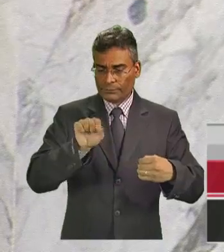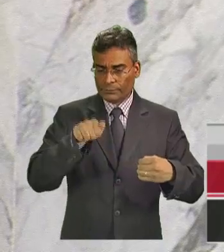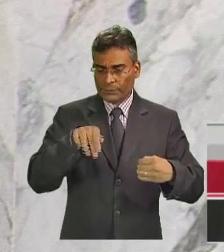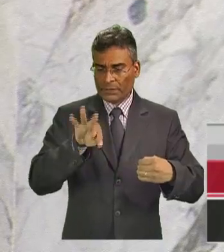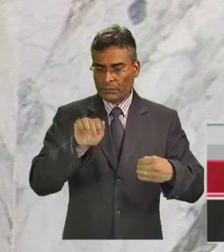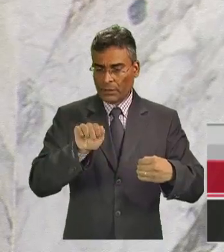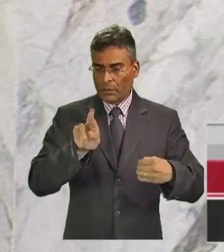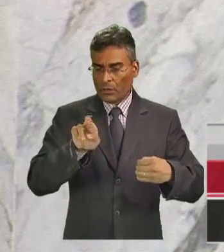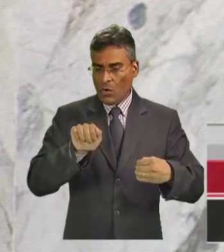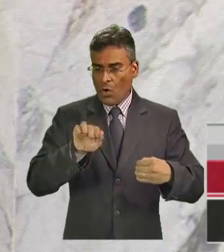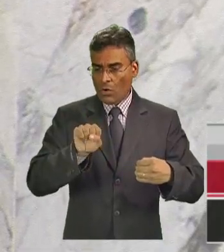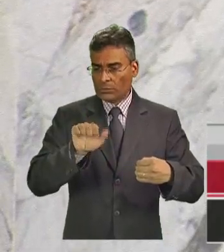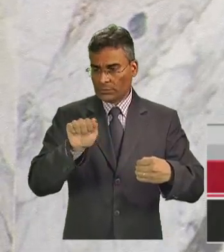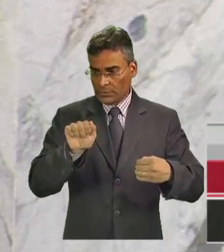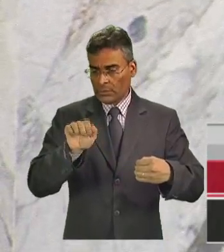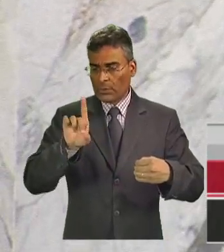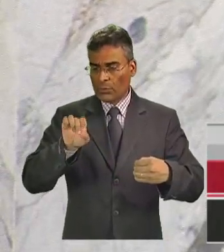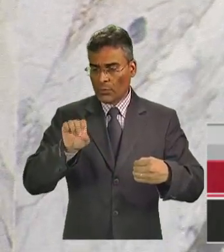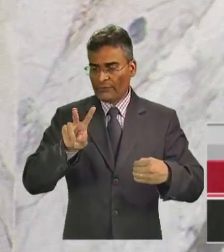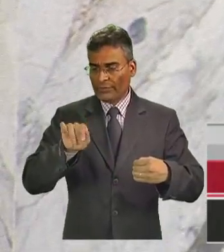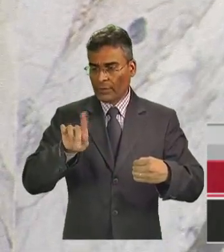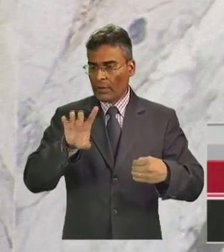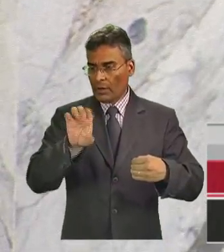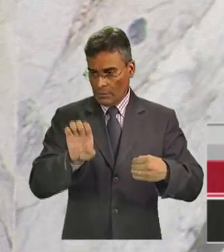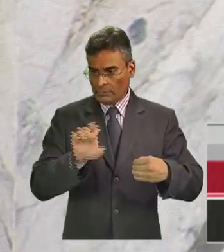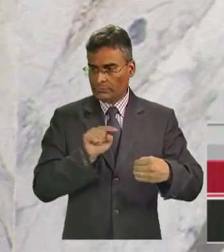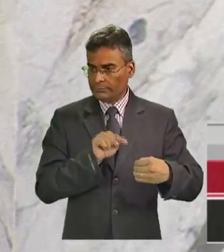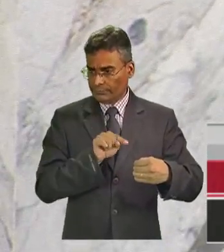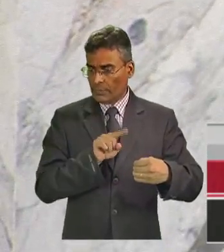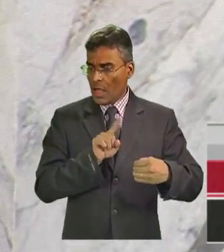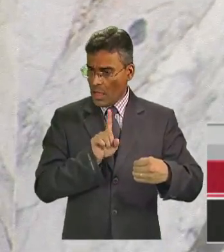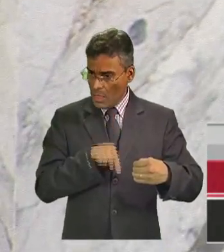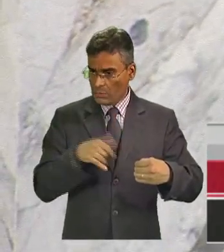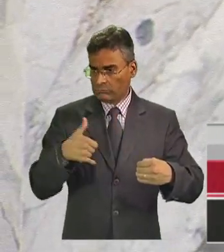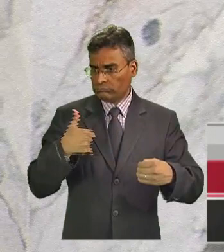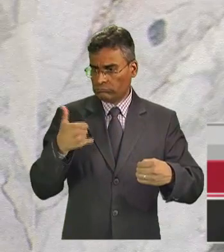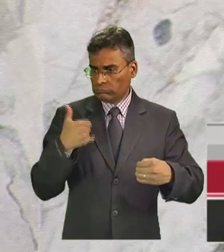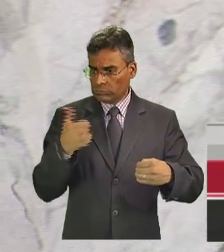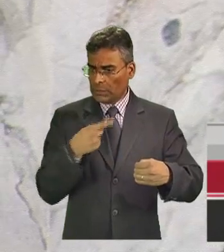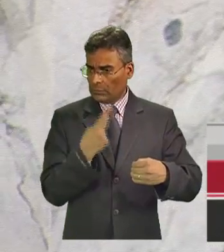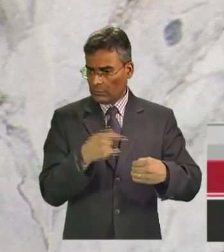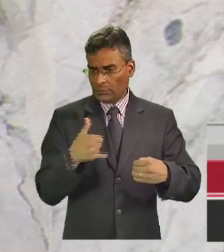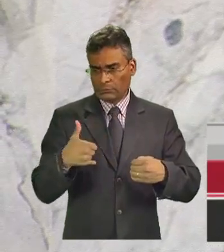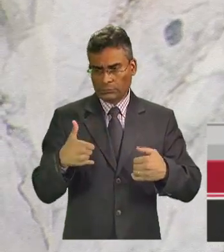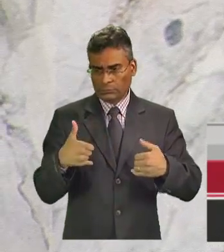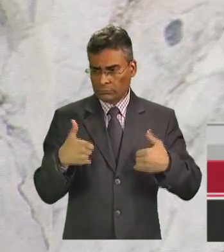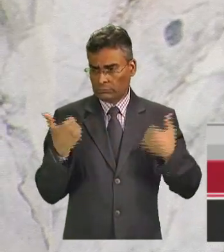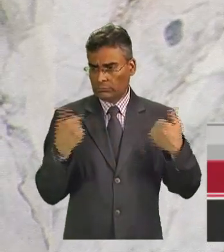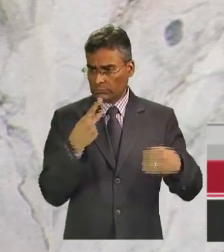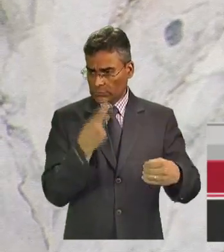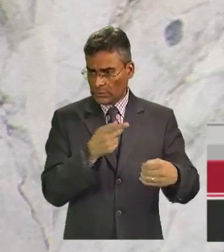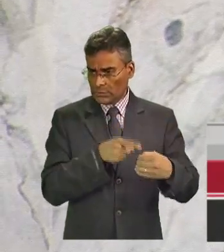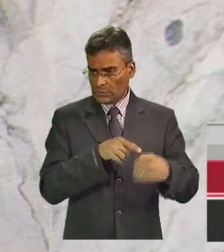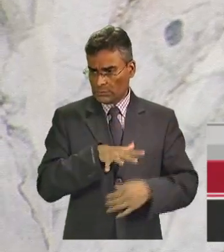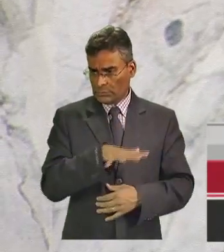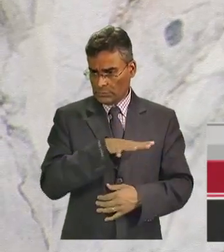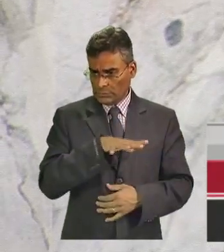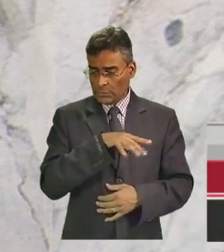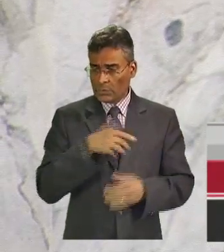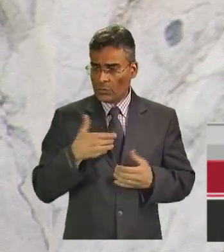do Viterbo, que hoje, hoje é o aniversário de Santa Rosa do Viterbo, mandando um abraço para todos